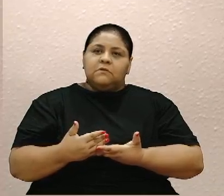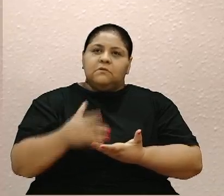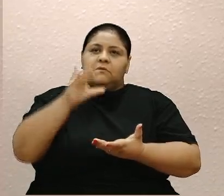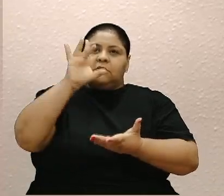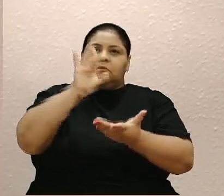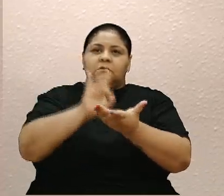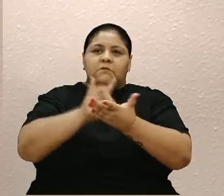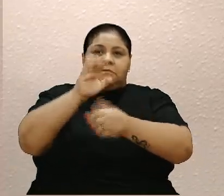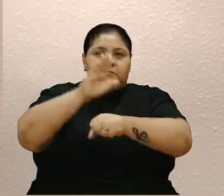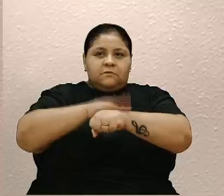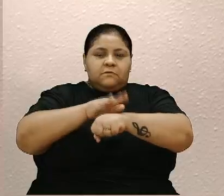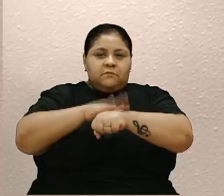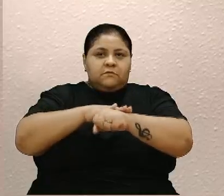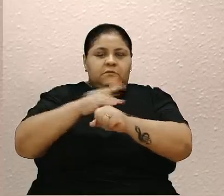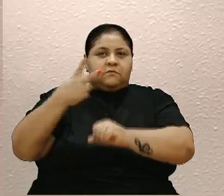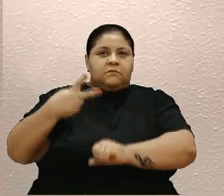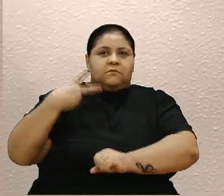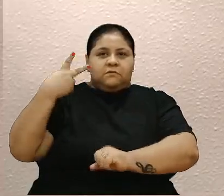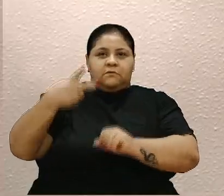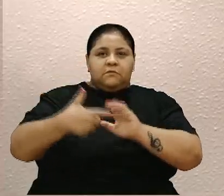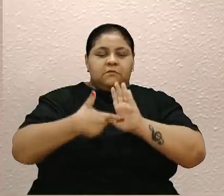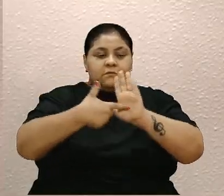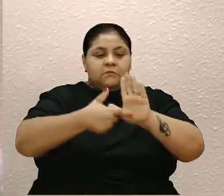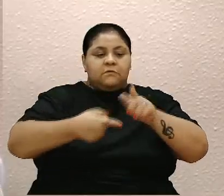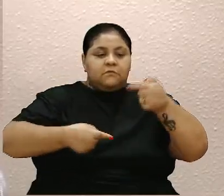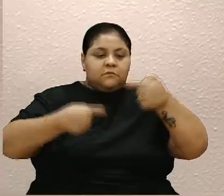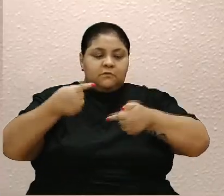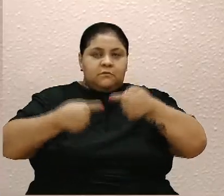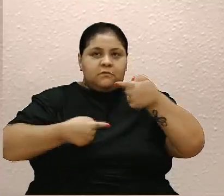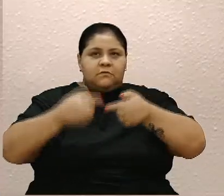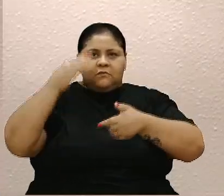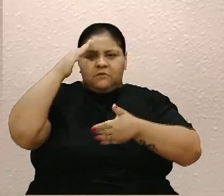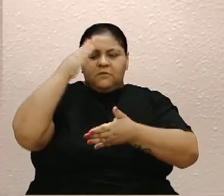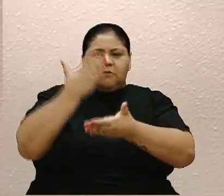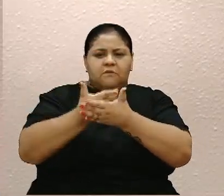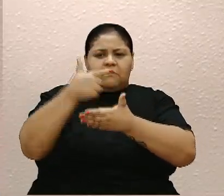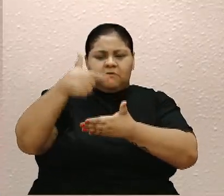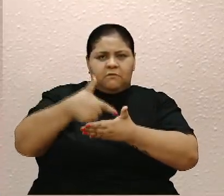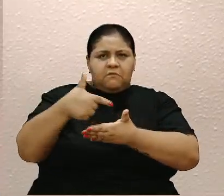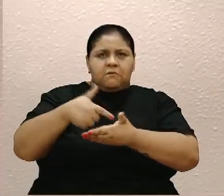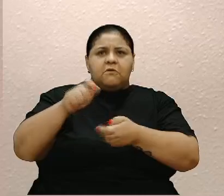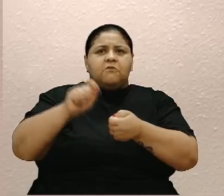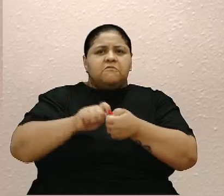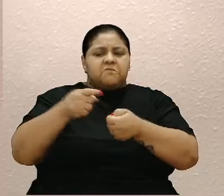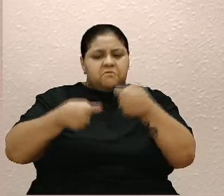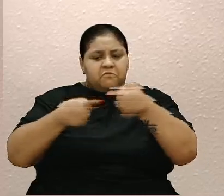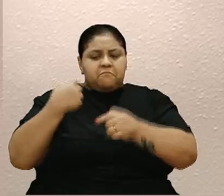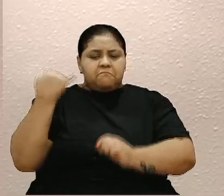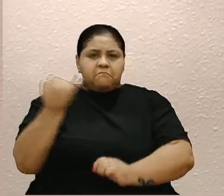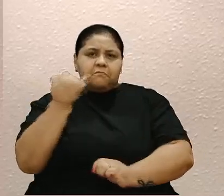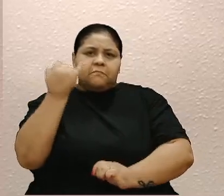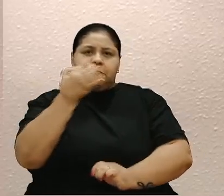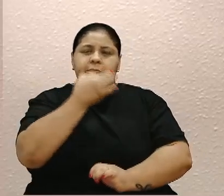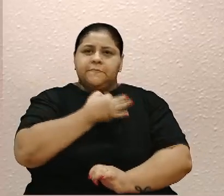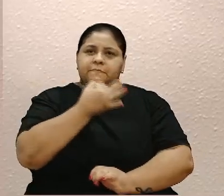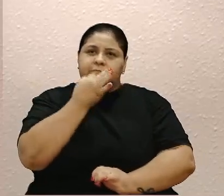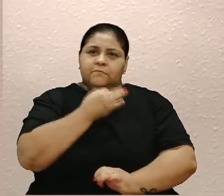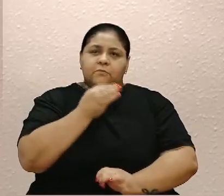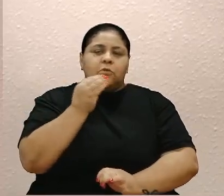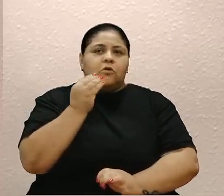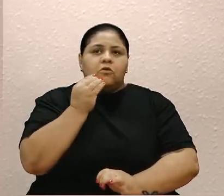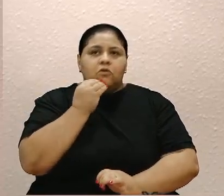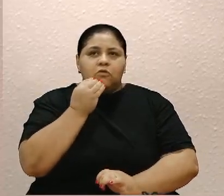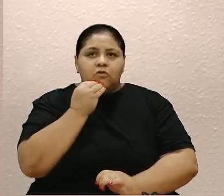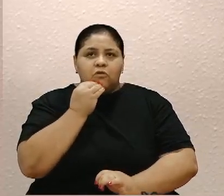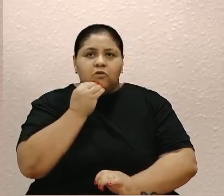efetivado nesse momento, quando os vereadores apresentam o debate, e creio que aqui nessa manhã fizemos um debate muito importante para a nossa cidade. Por óbvio,